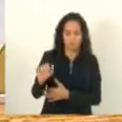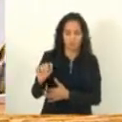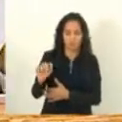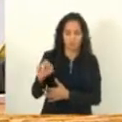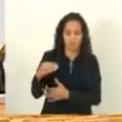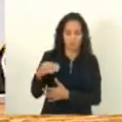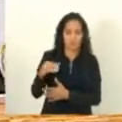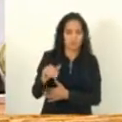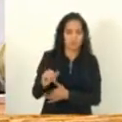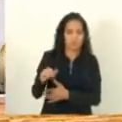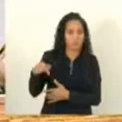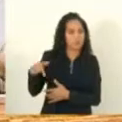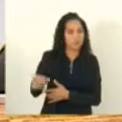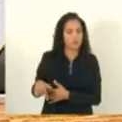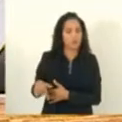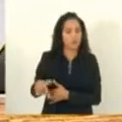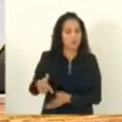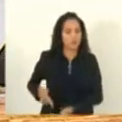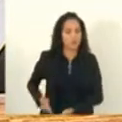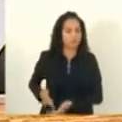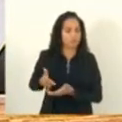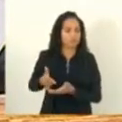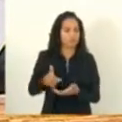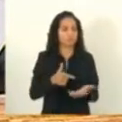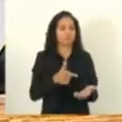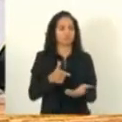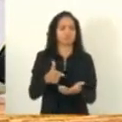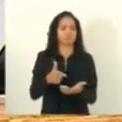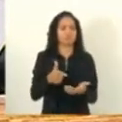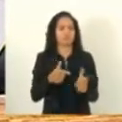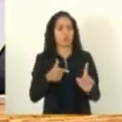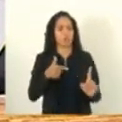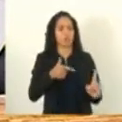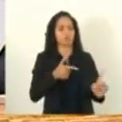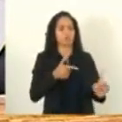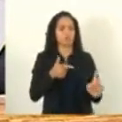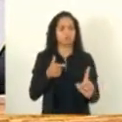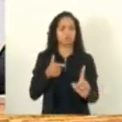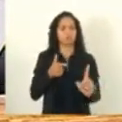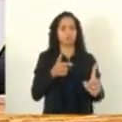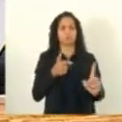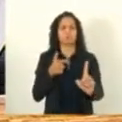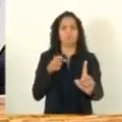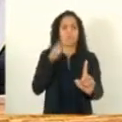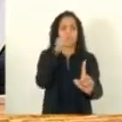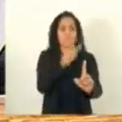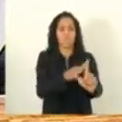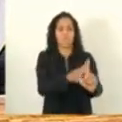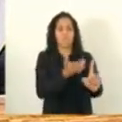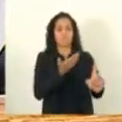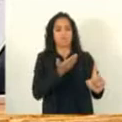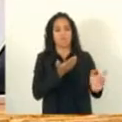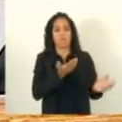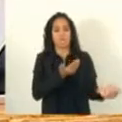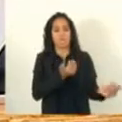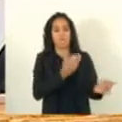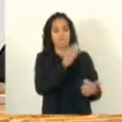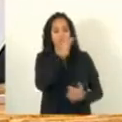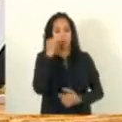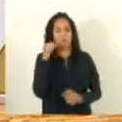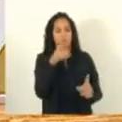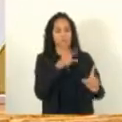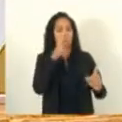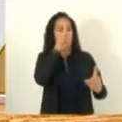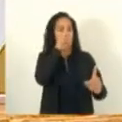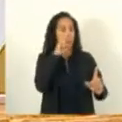funcional para fazer uma escolta de um adolescente. Muitos desses adolescentes são de alta periculosidade e